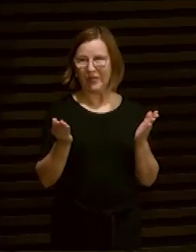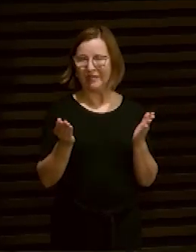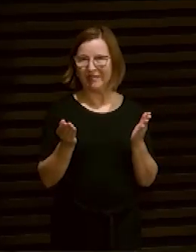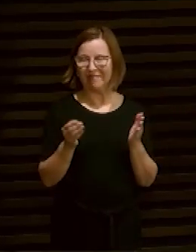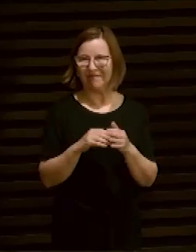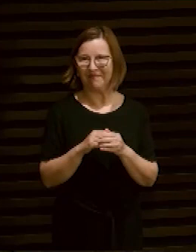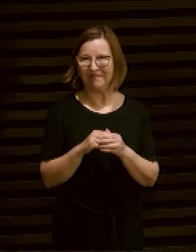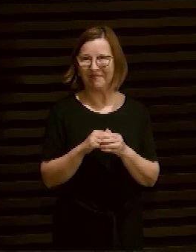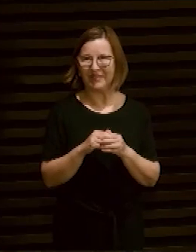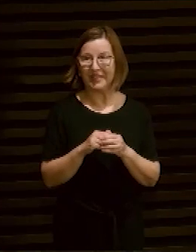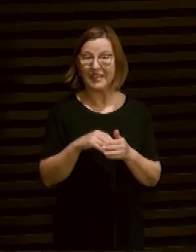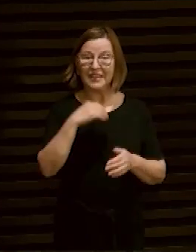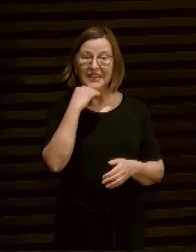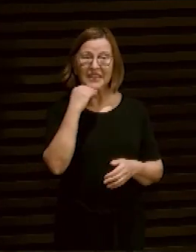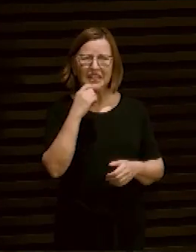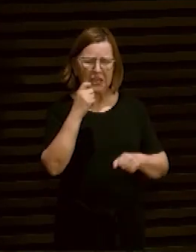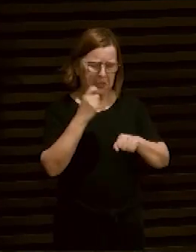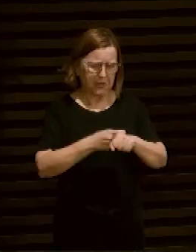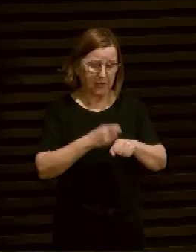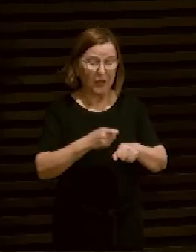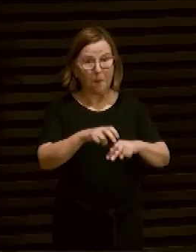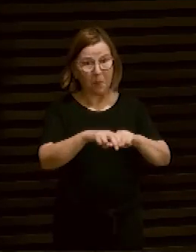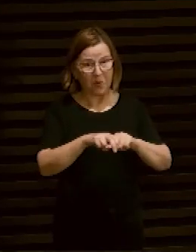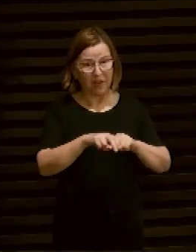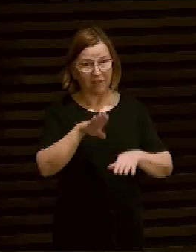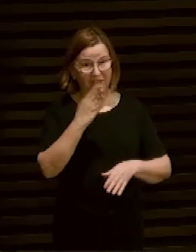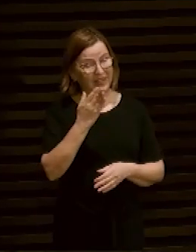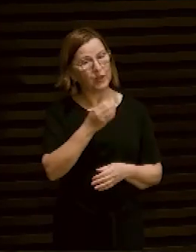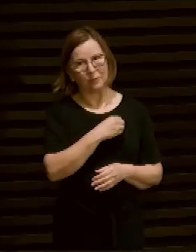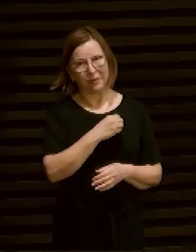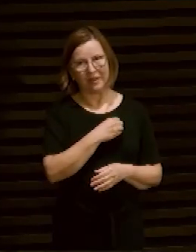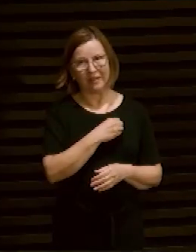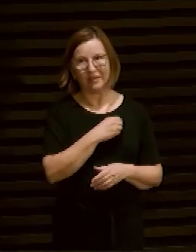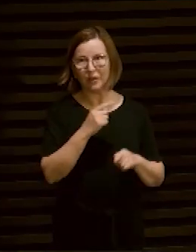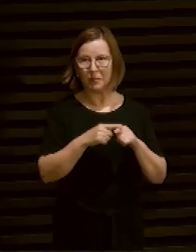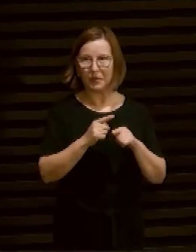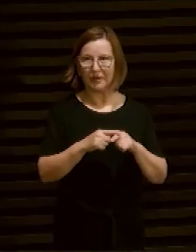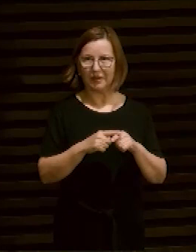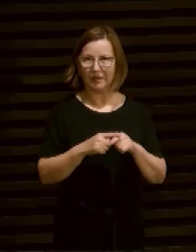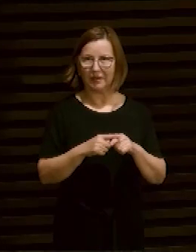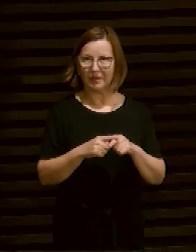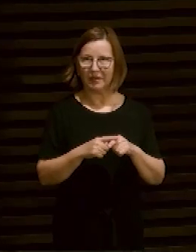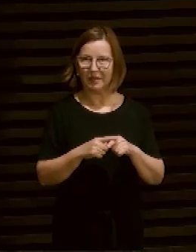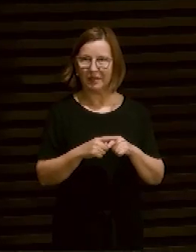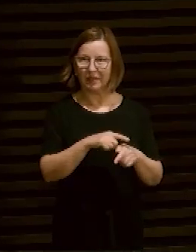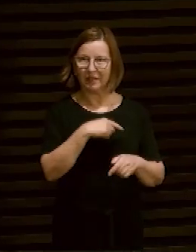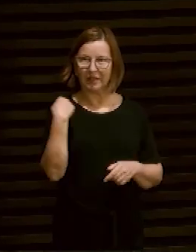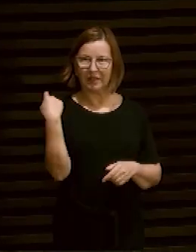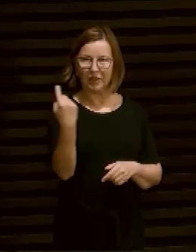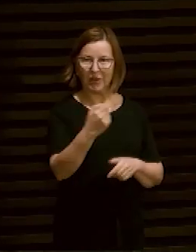vós seja endurecido pelo engano do pecado. Porque nos temos tornado